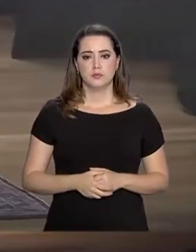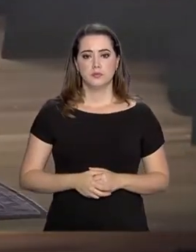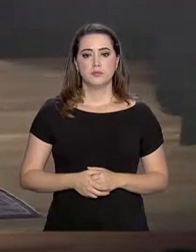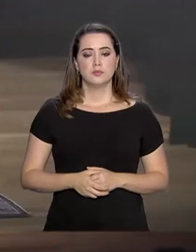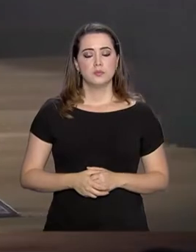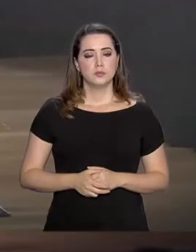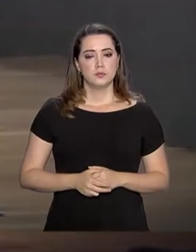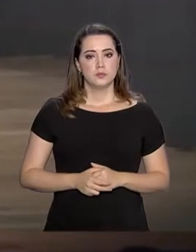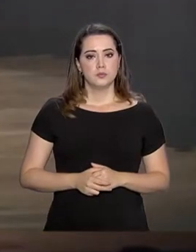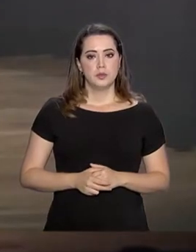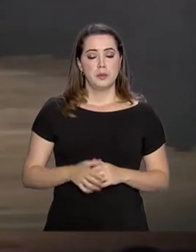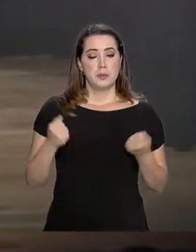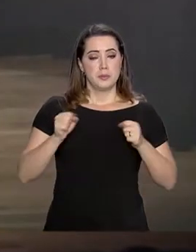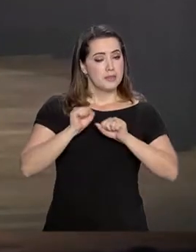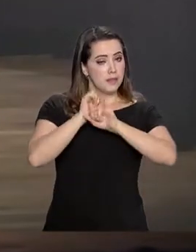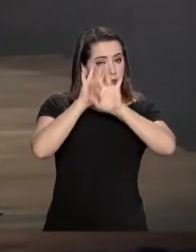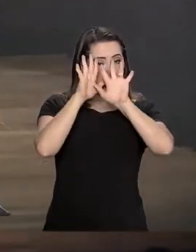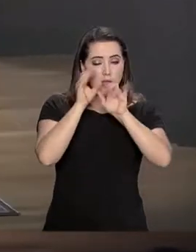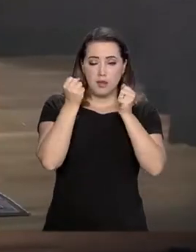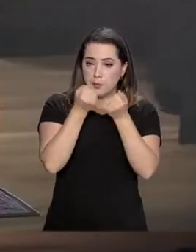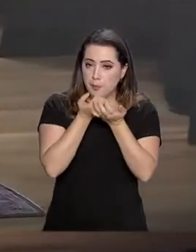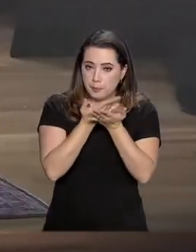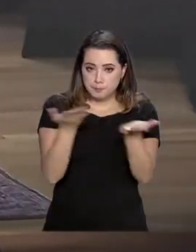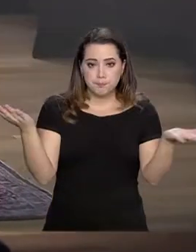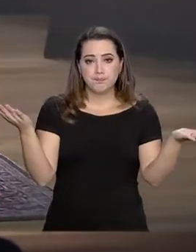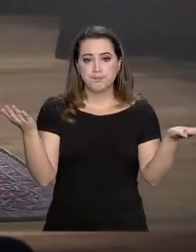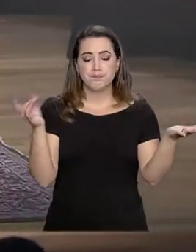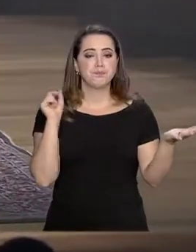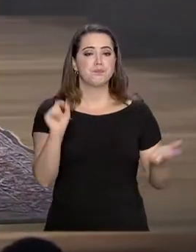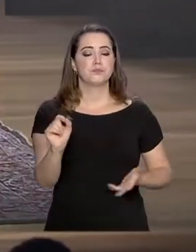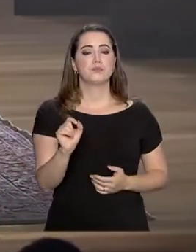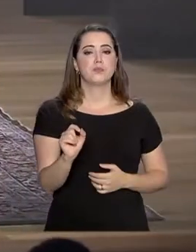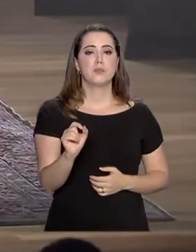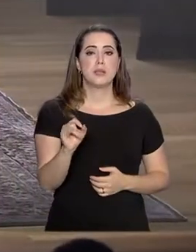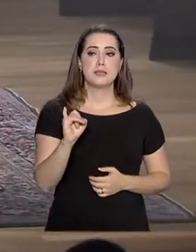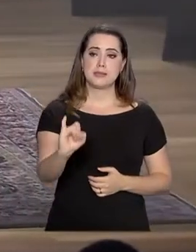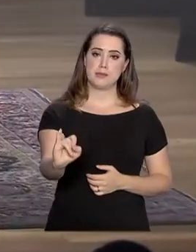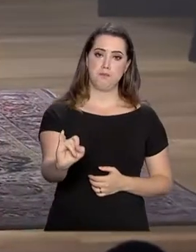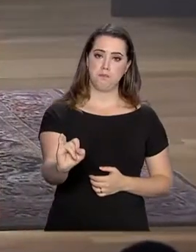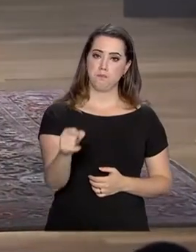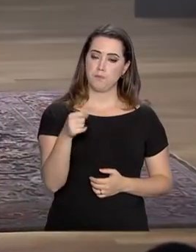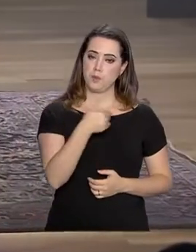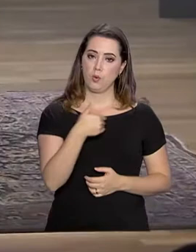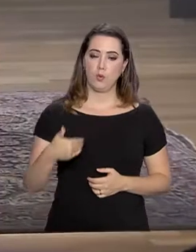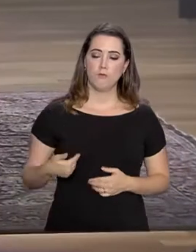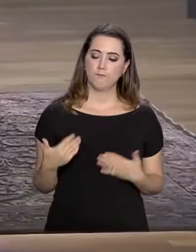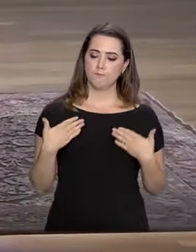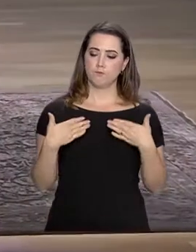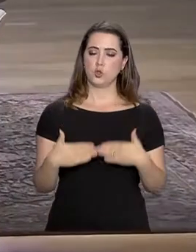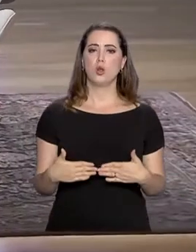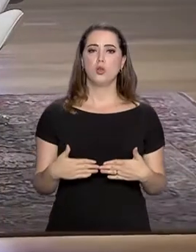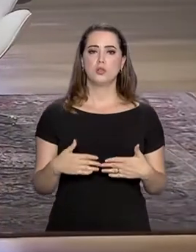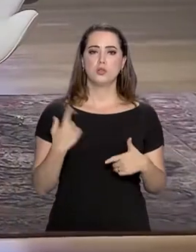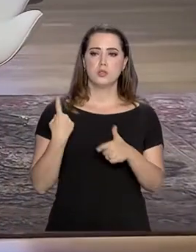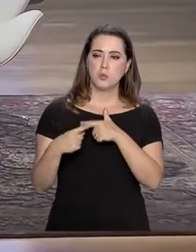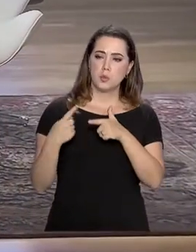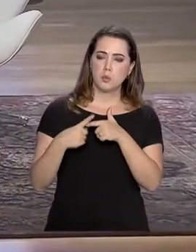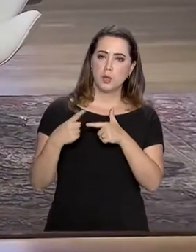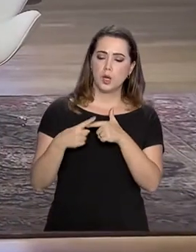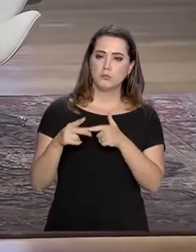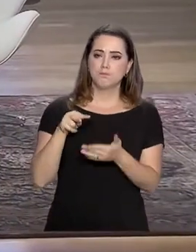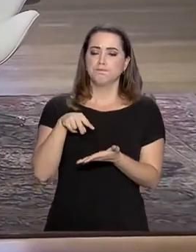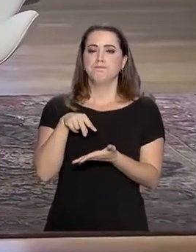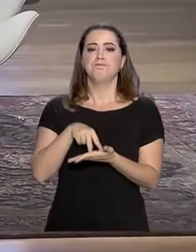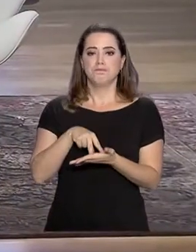Uma coisa tem que ficar bem clara para todos, que se o governo não encarar essa questão de frente,